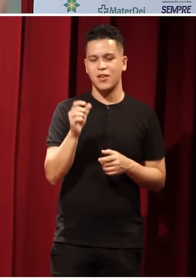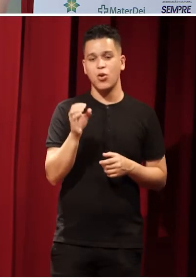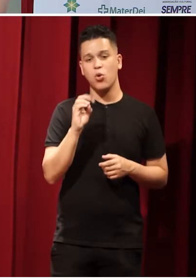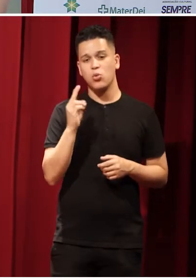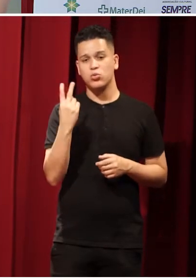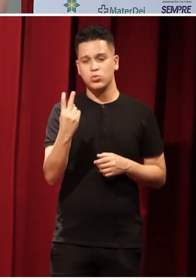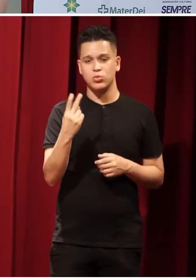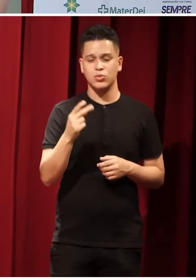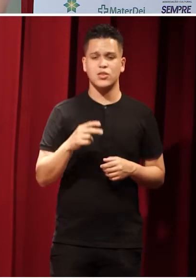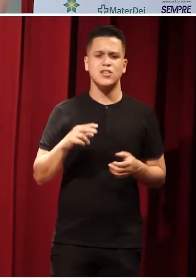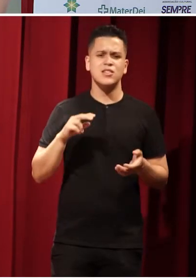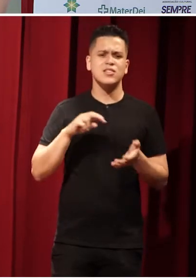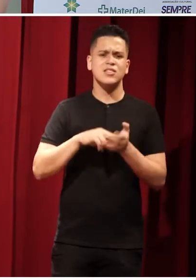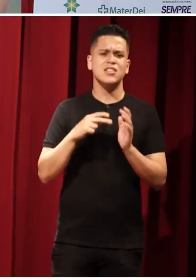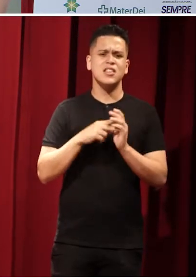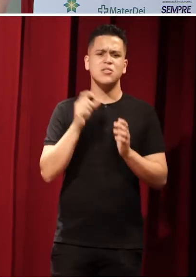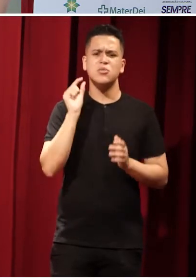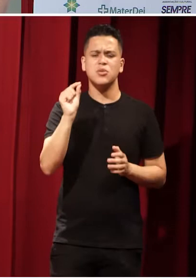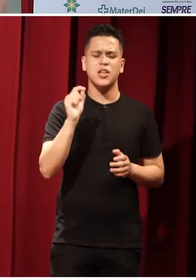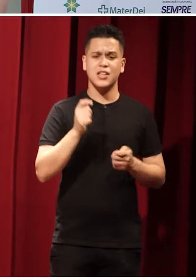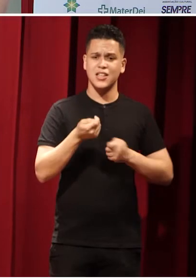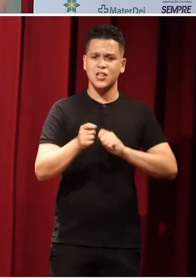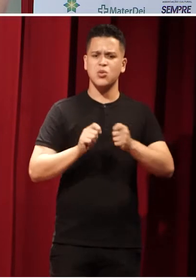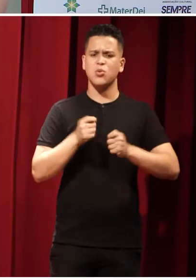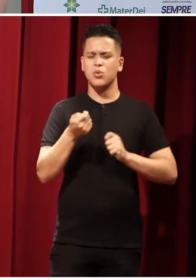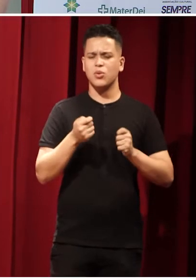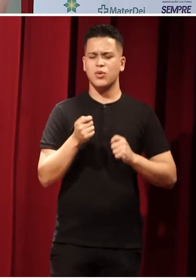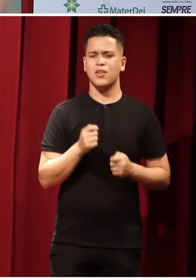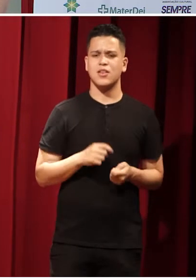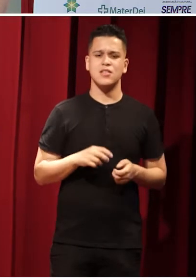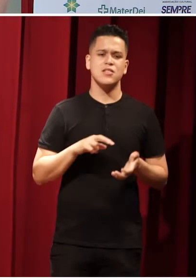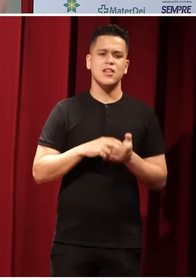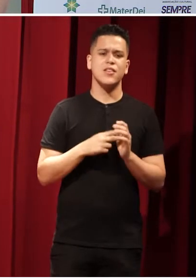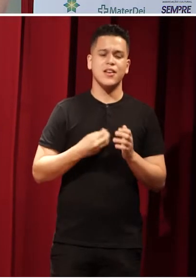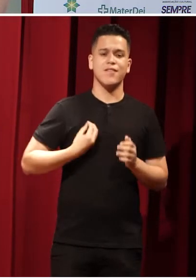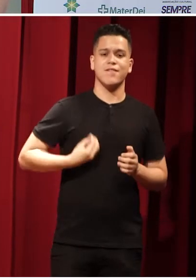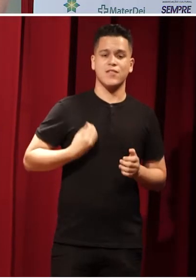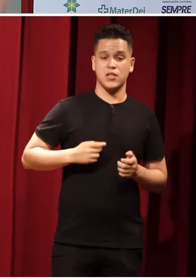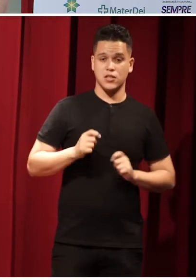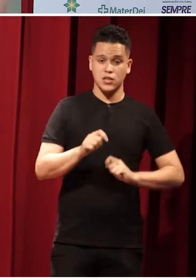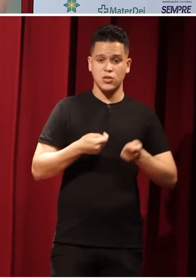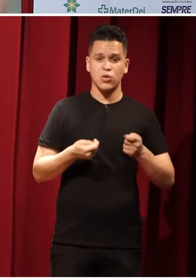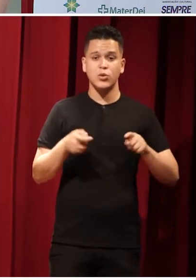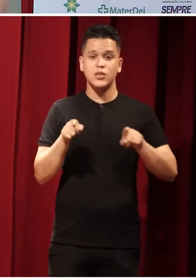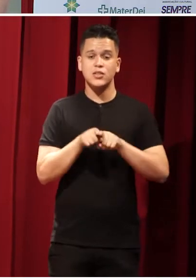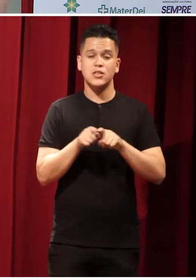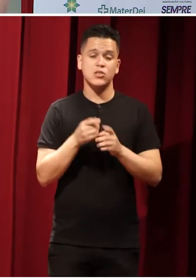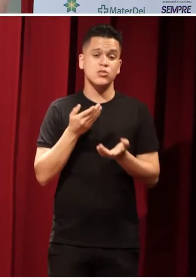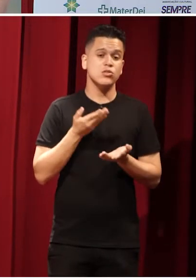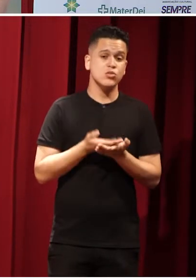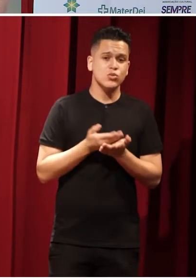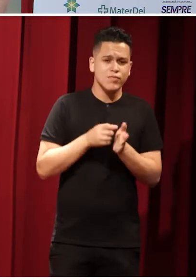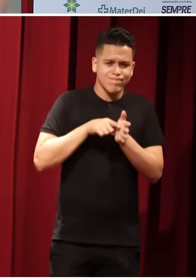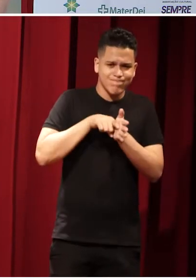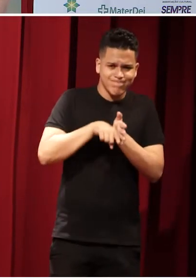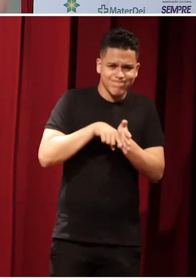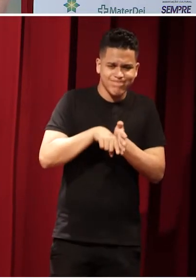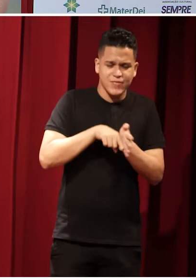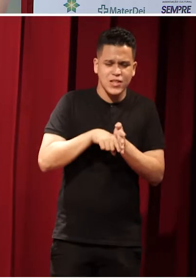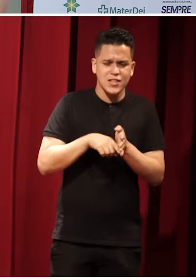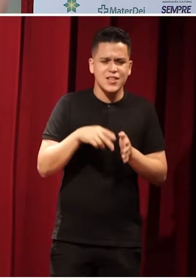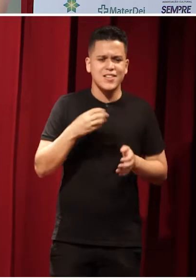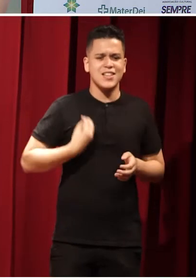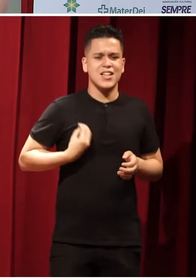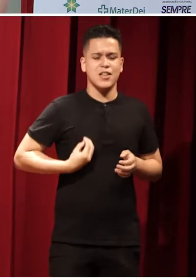economia, italiano, espanhol, etc. Economia quer dizer a vida econômica da sociedade e quer dizer também